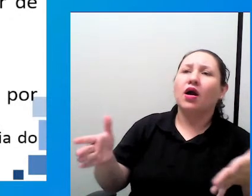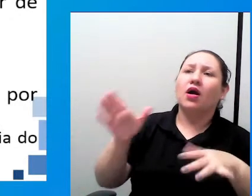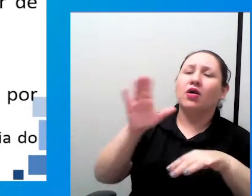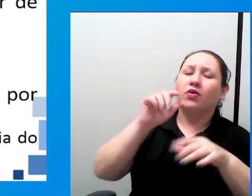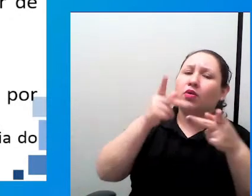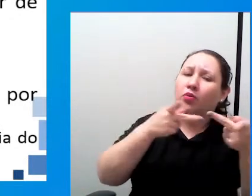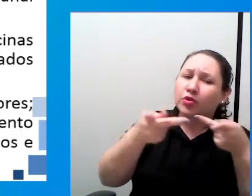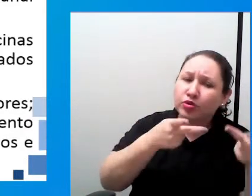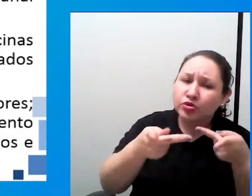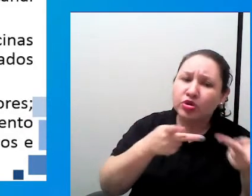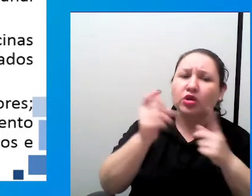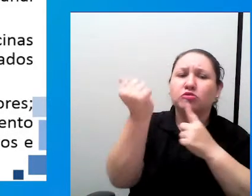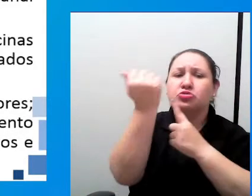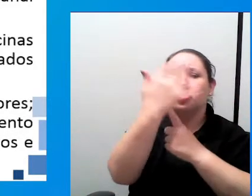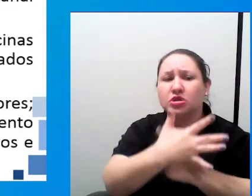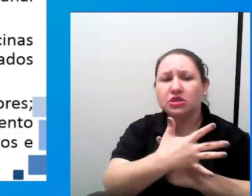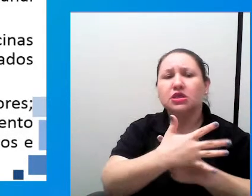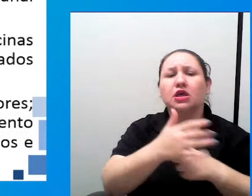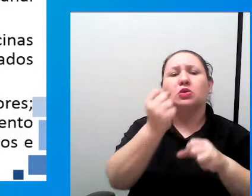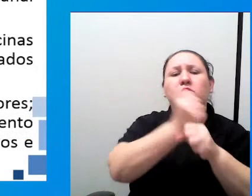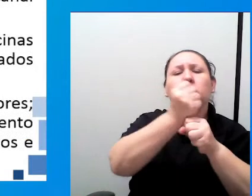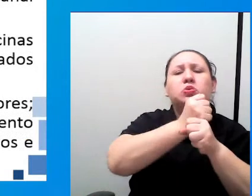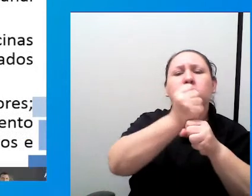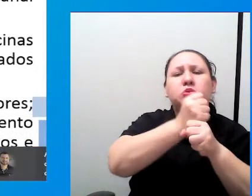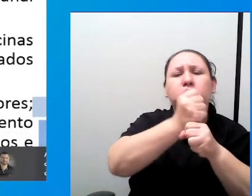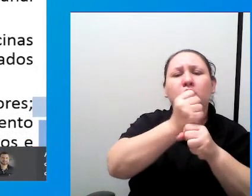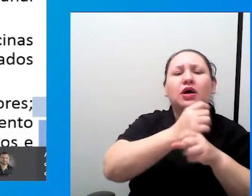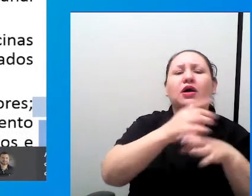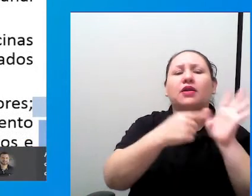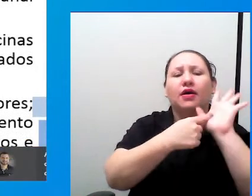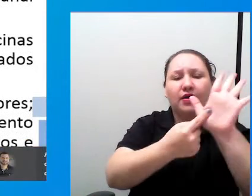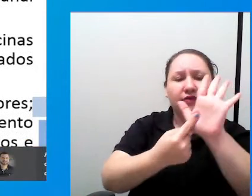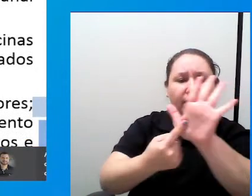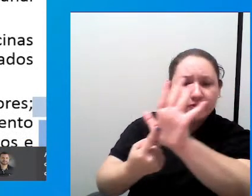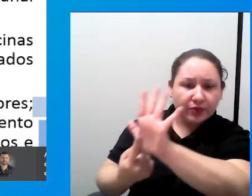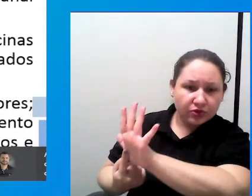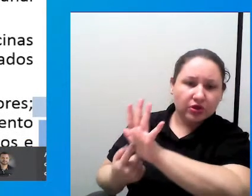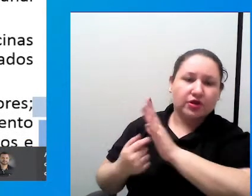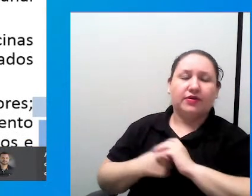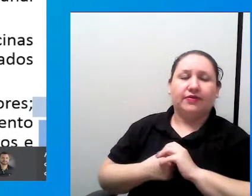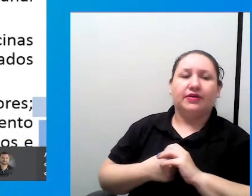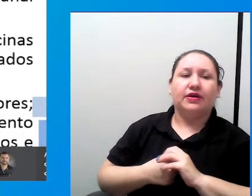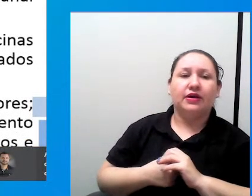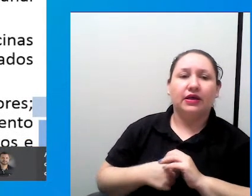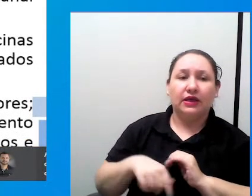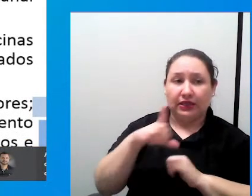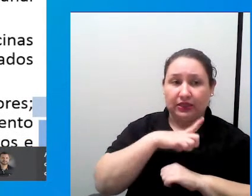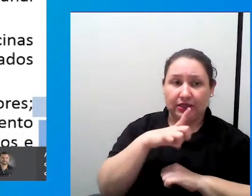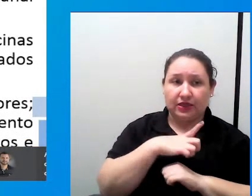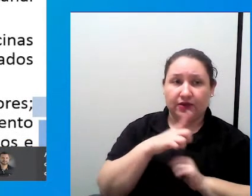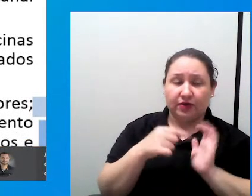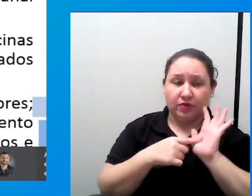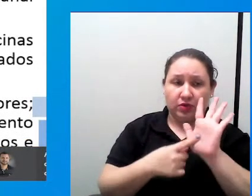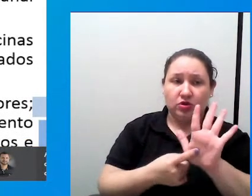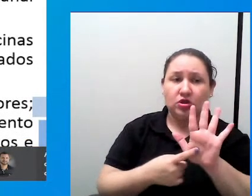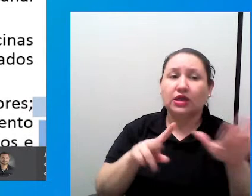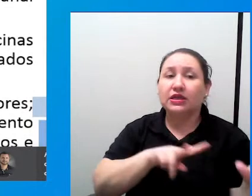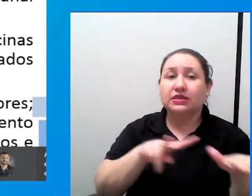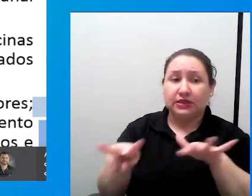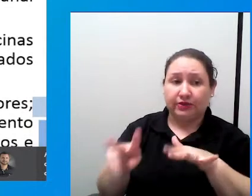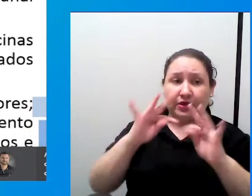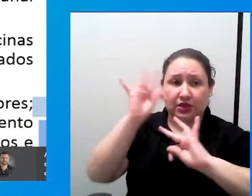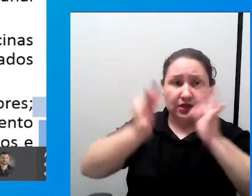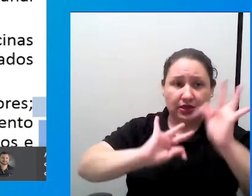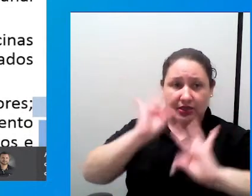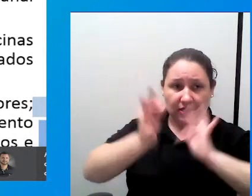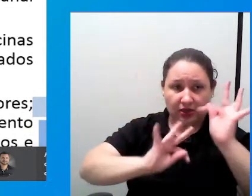longo do semestre. Essa última semana, aí, esse evento a gente chama de Semana Tecnológica, né, uma vez que nosso curso é do eixo tecnológico, e